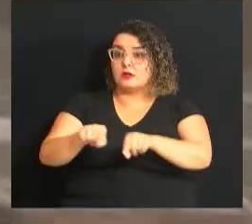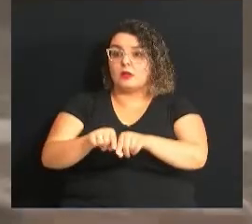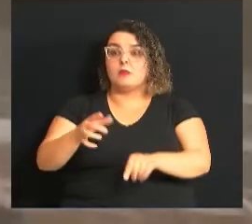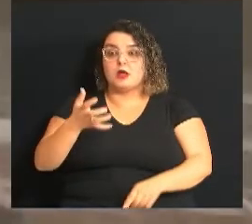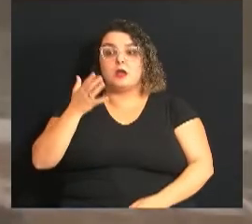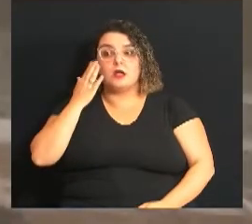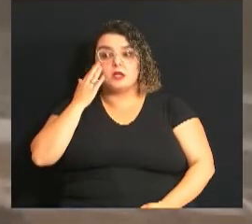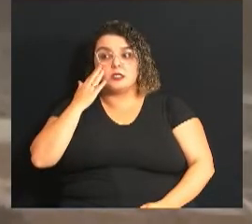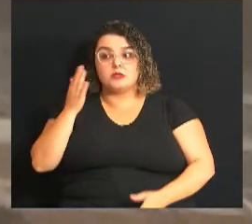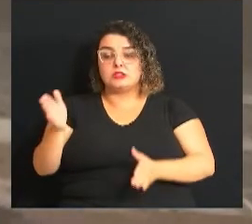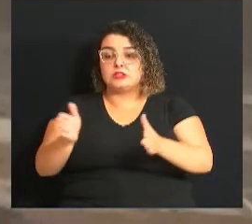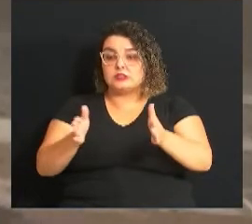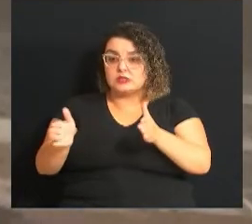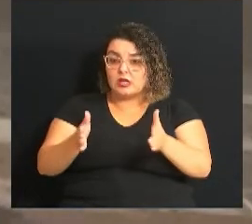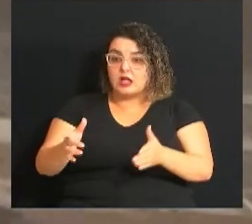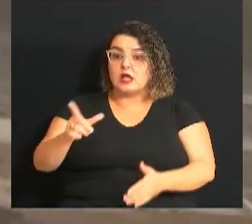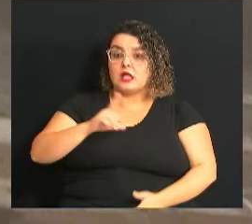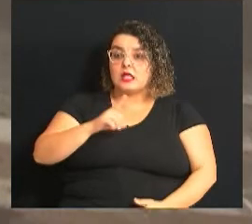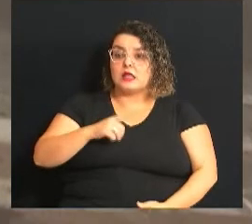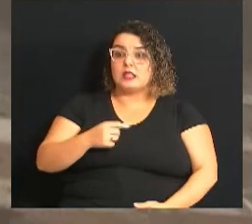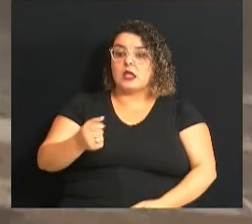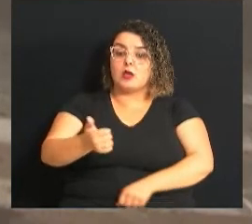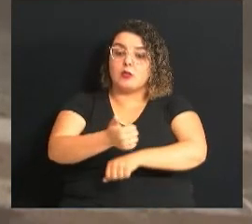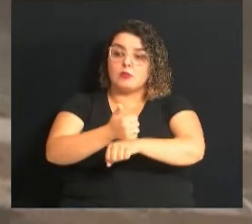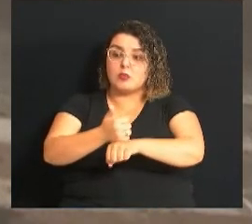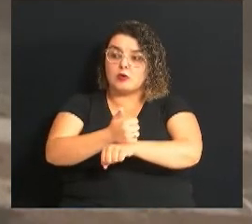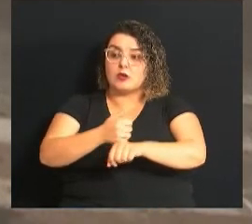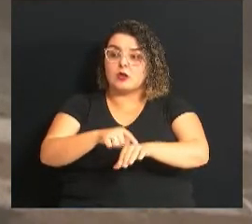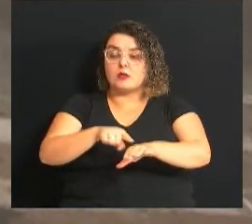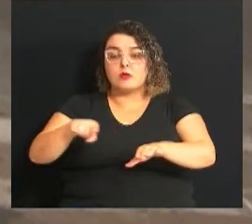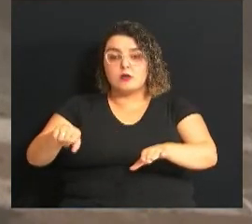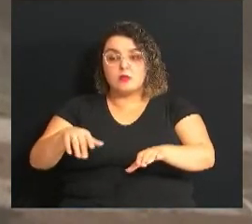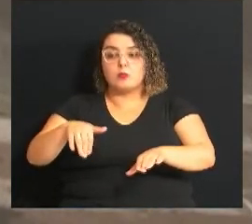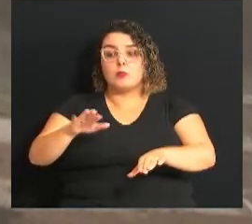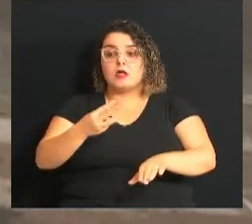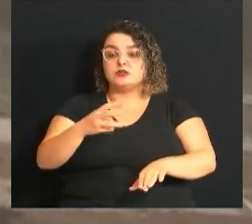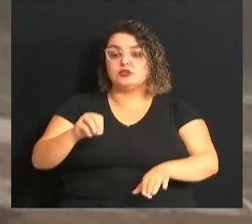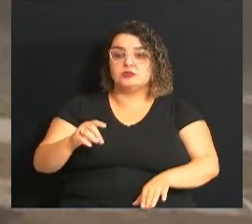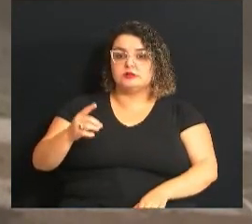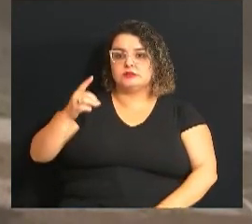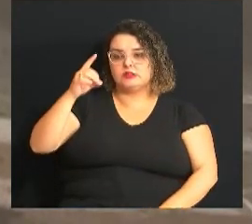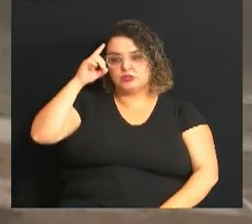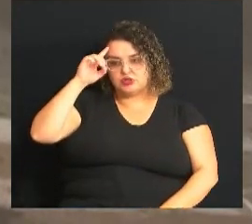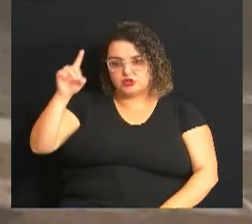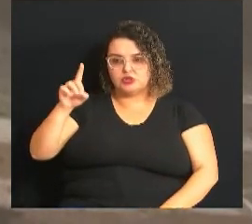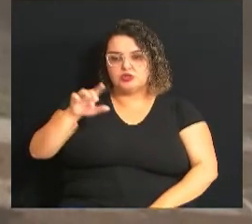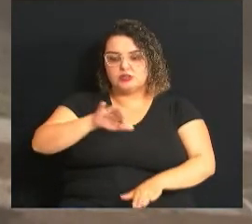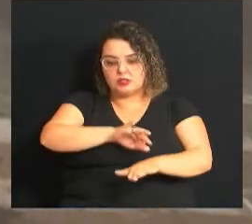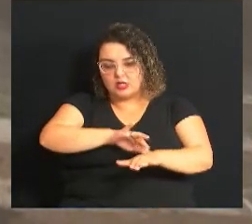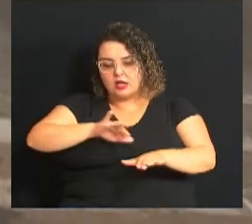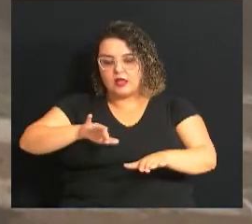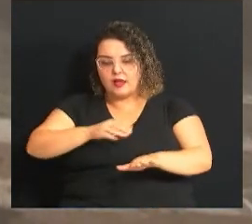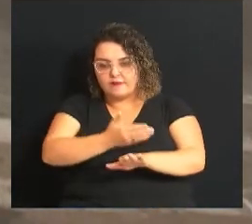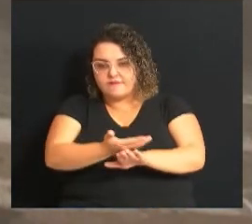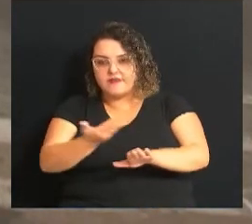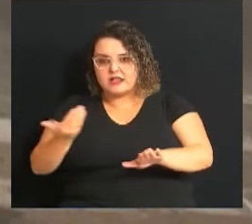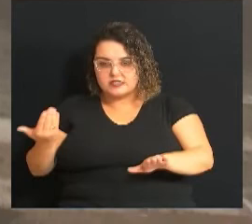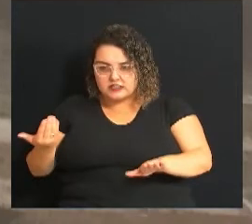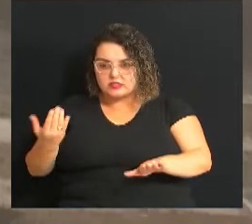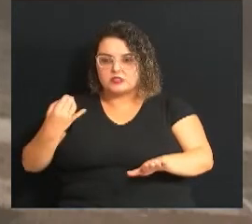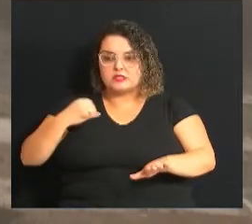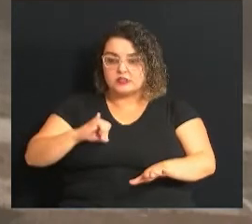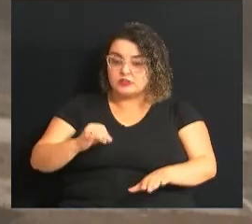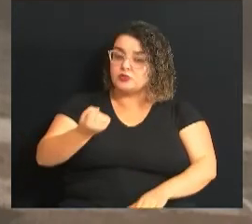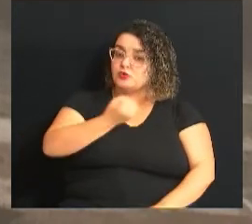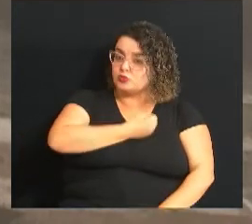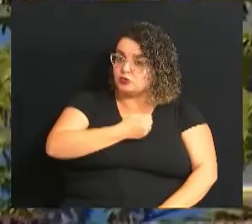se atualmente há algum profissional afastado por mais de 30 dias e se o número de profissionais é suficiente para